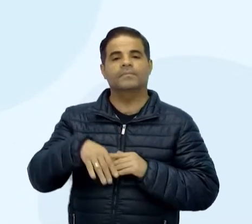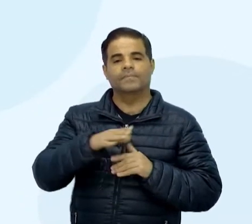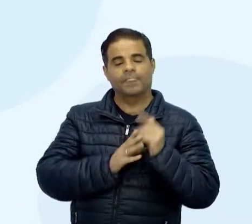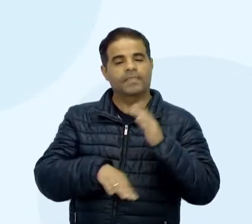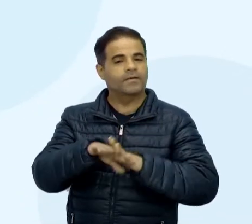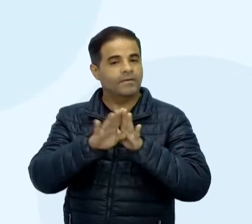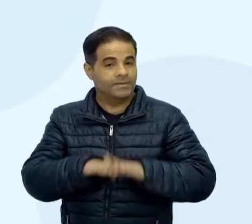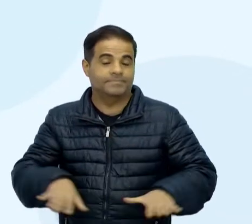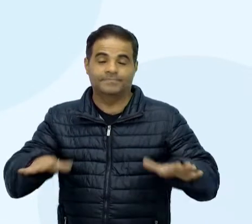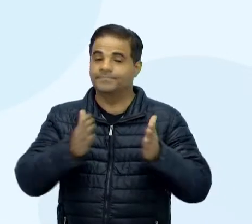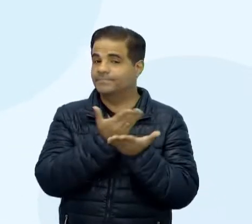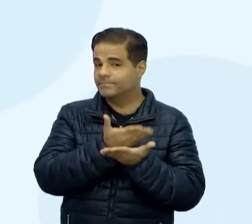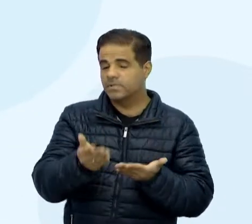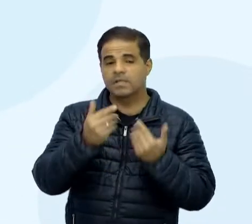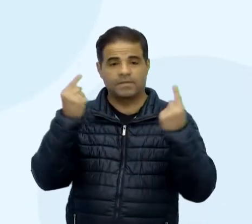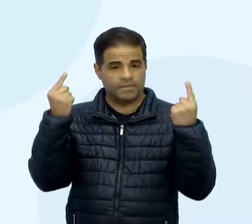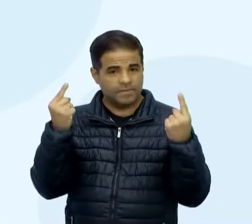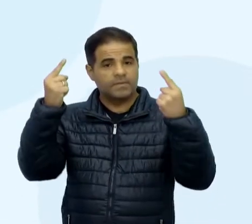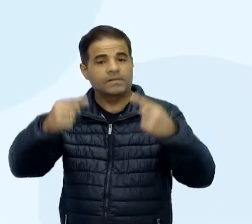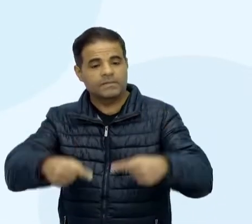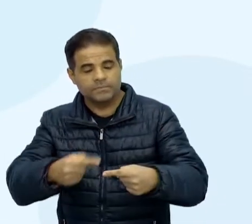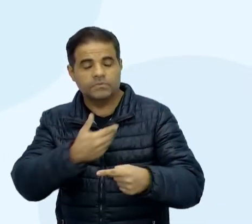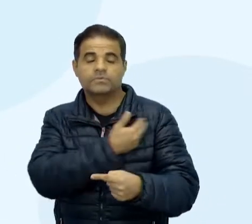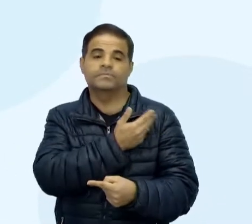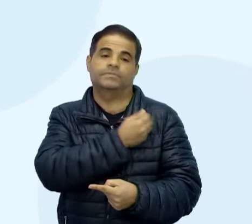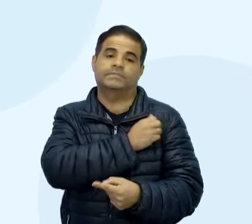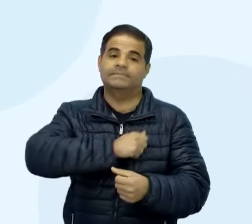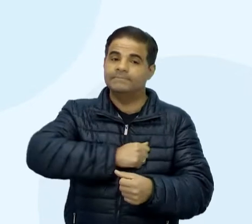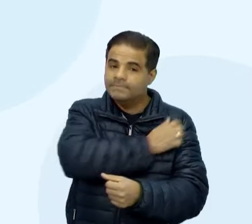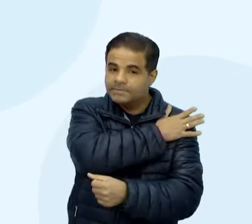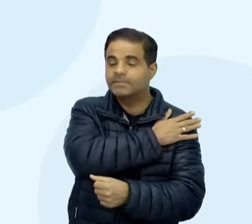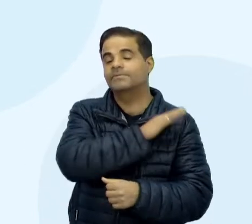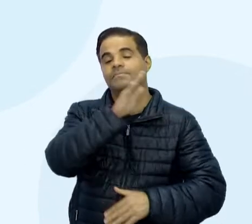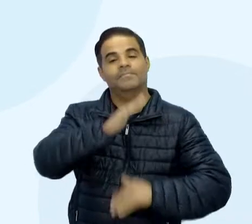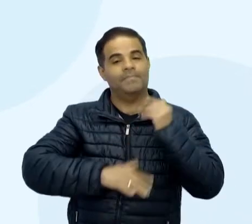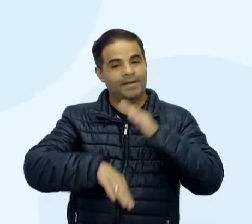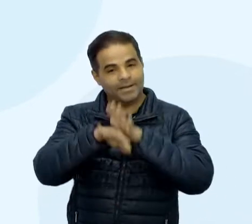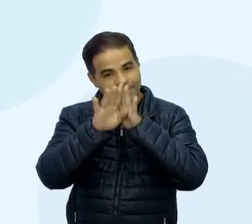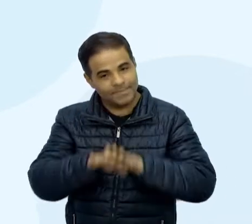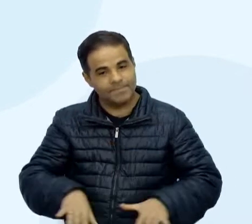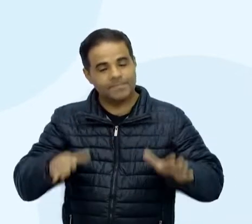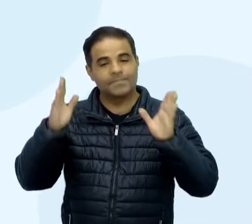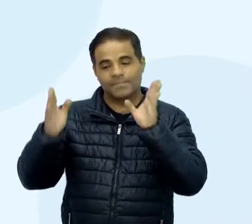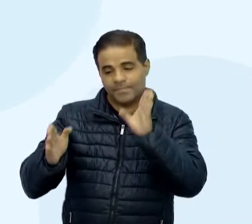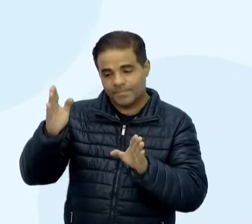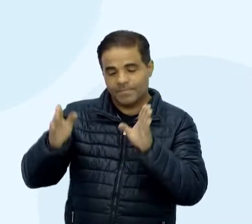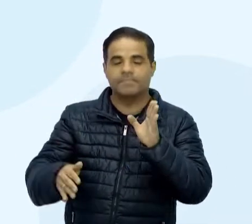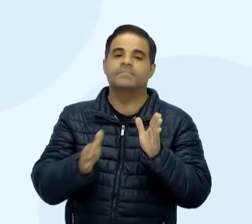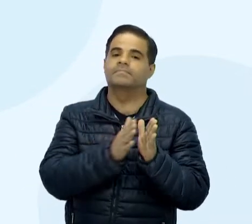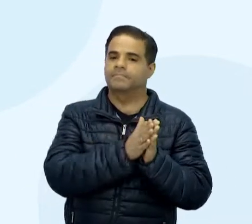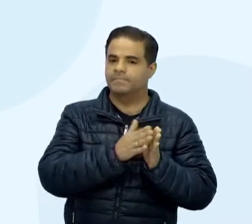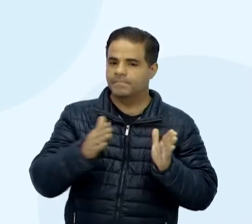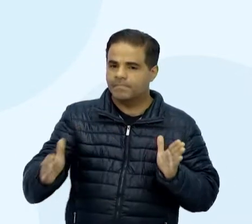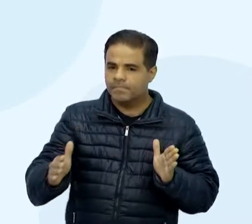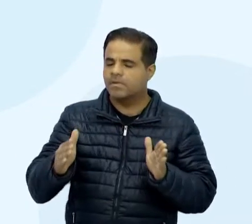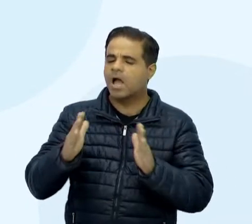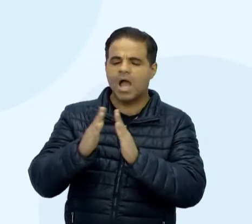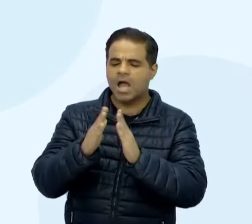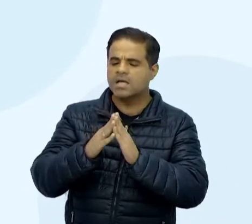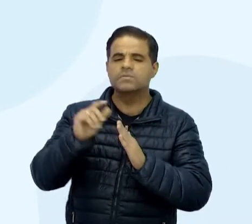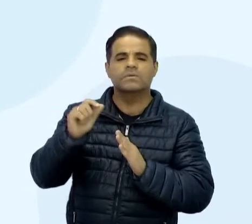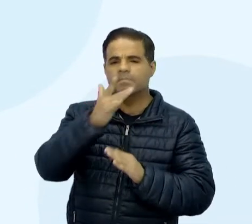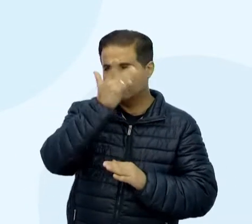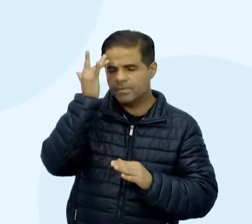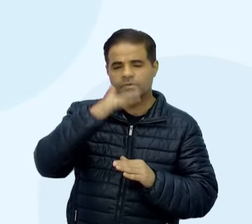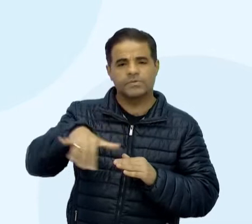Como enfrentavam preconceitos, poucos conseguiam ascensão social nesse período. Então, basicamente, no cortiço moravam